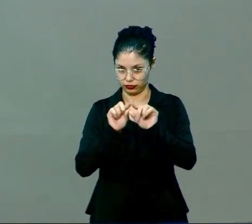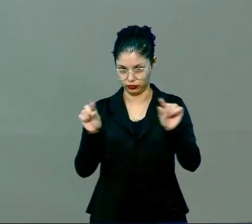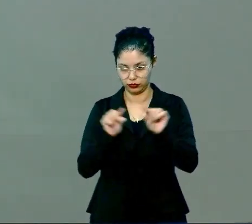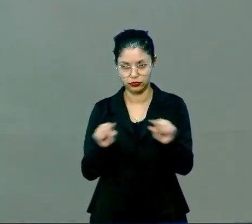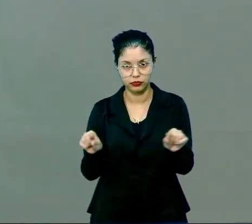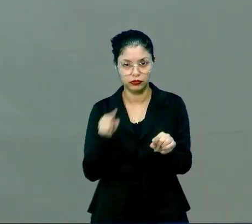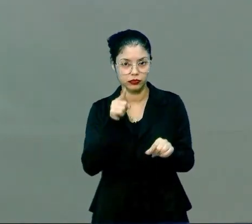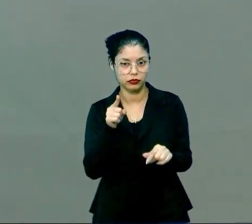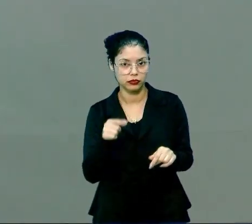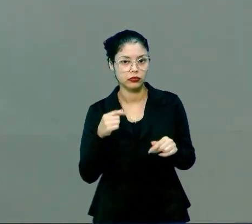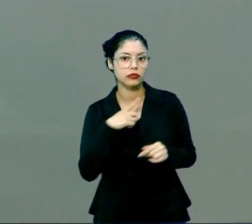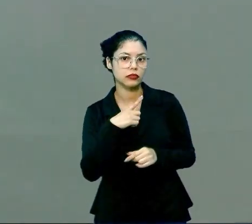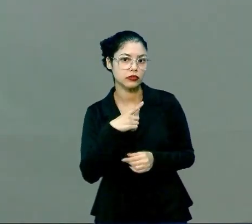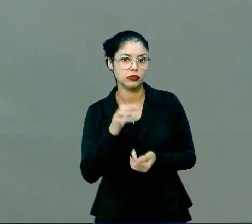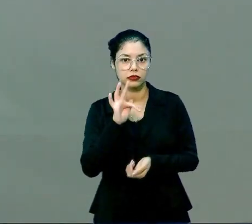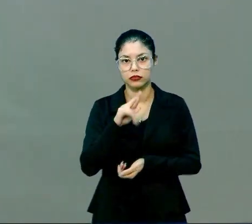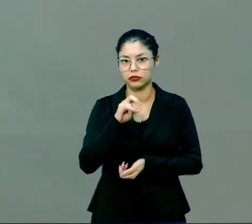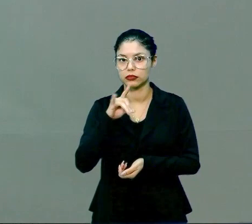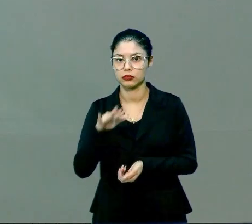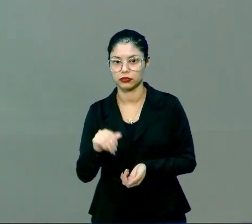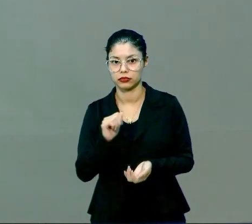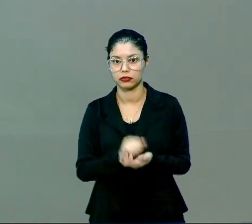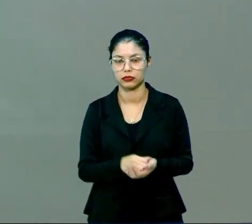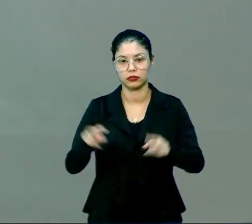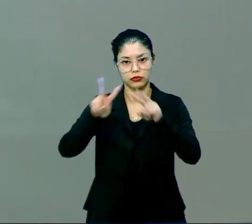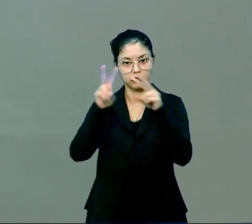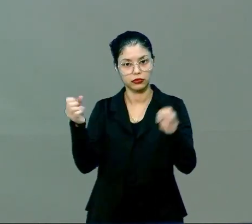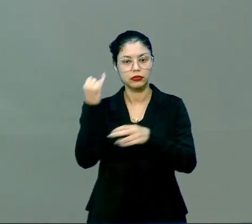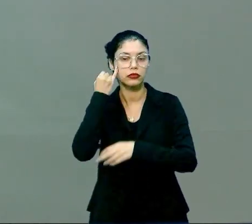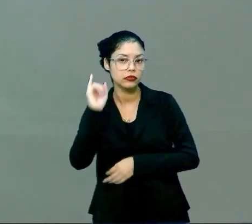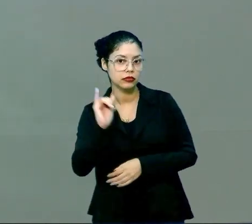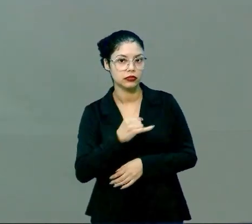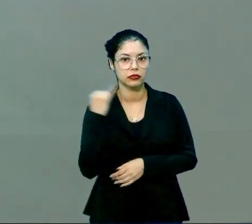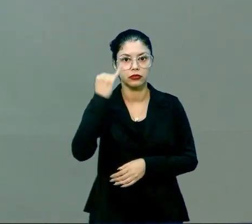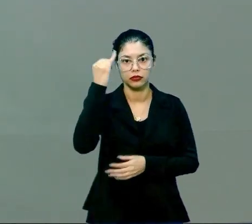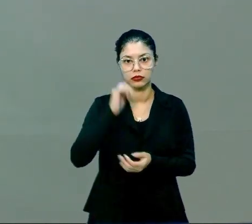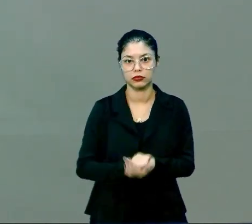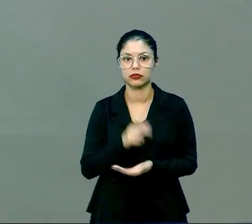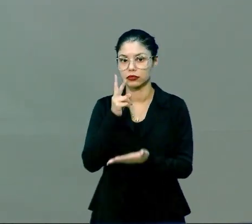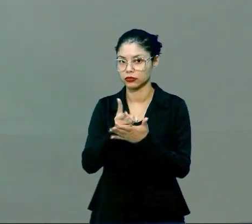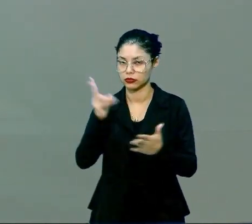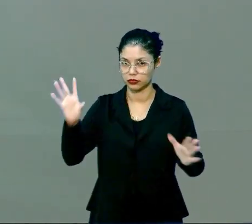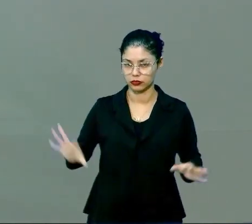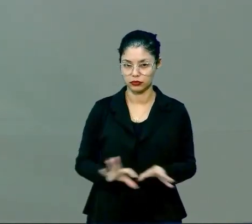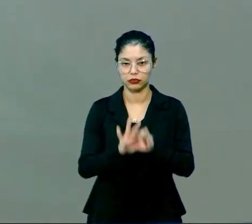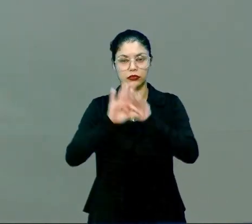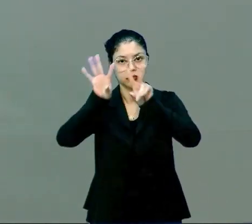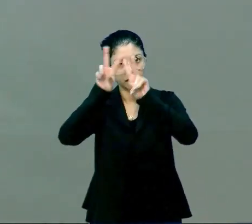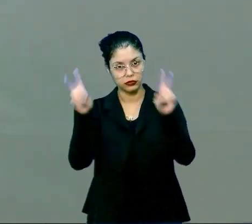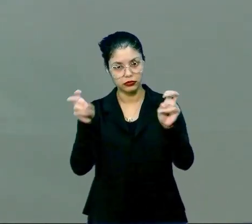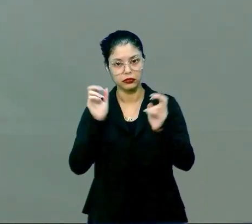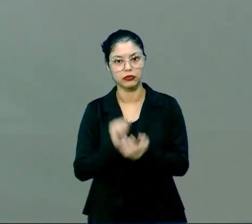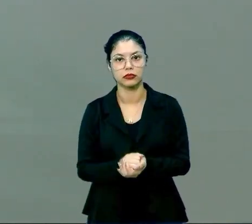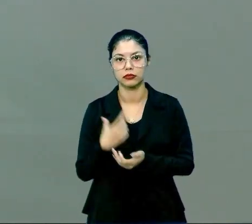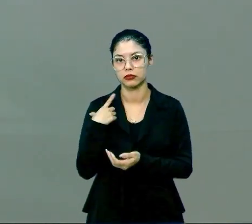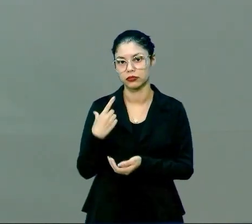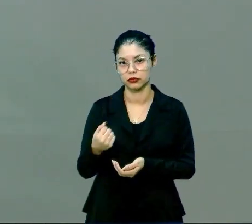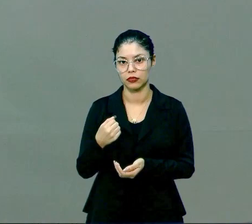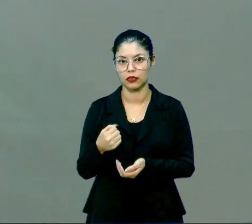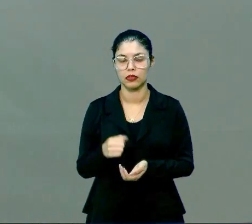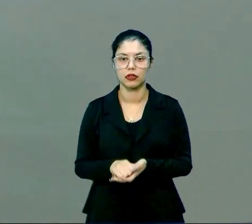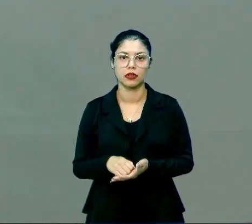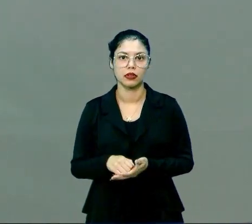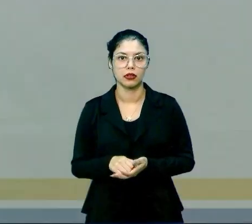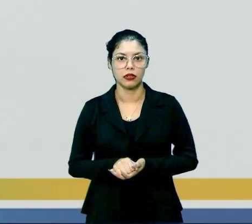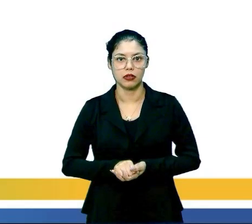mais ou menos, você tem um tópico frasal que vai abordar a ideia principal, sempre relacionada ao tema, para você não correr o risco de